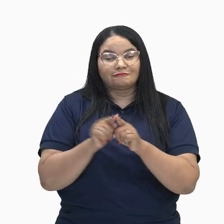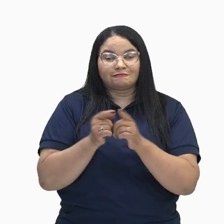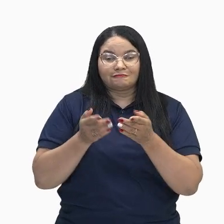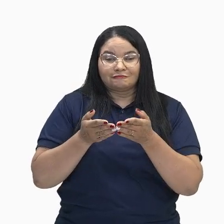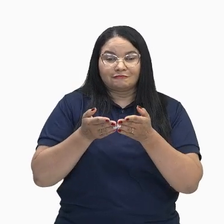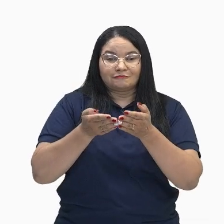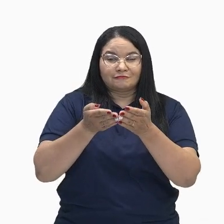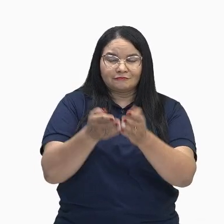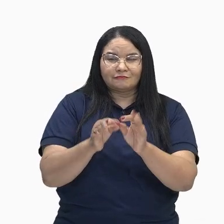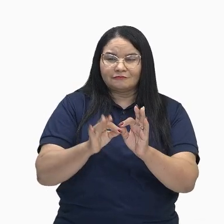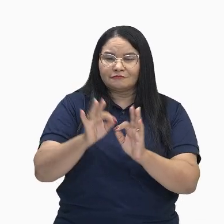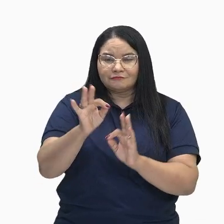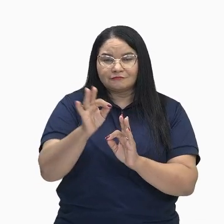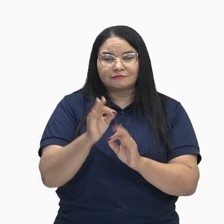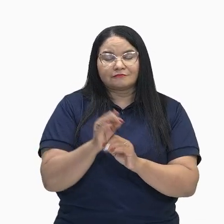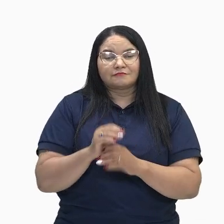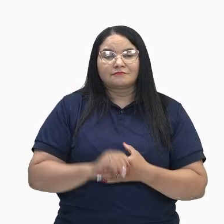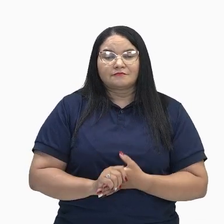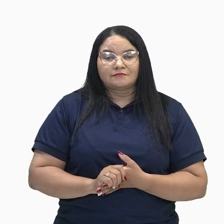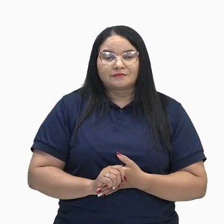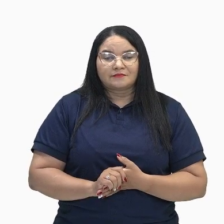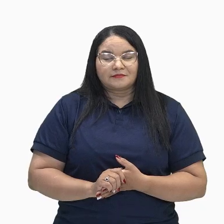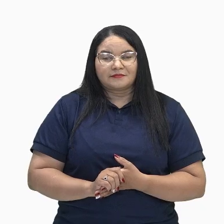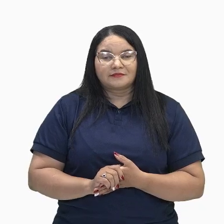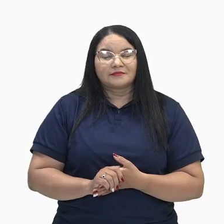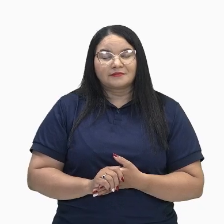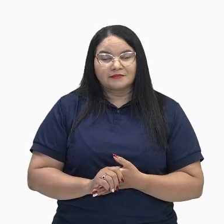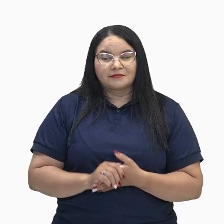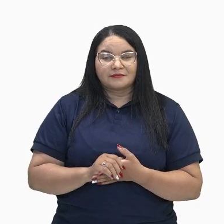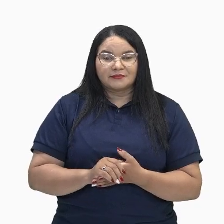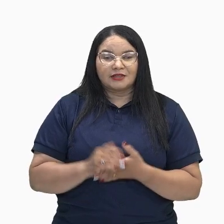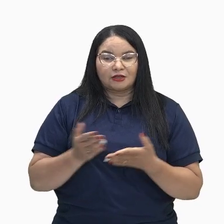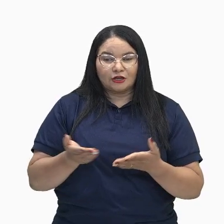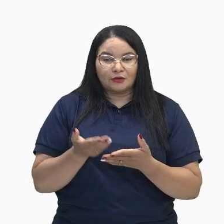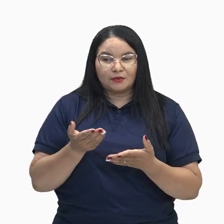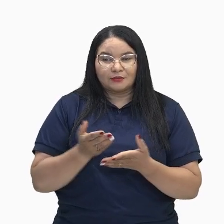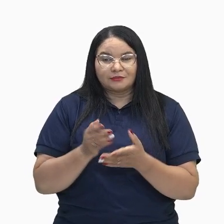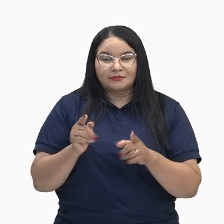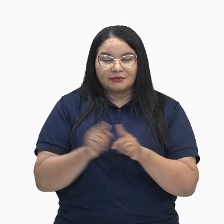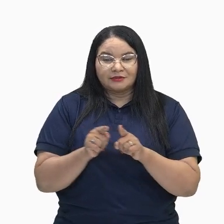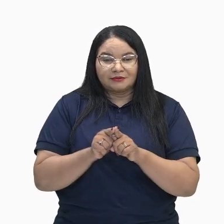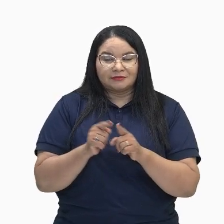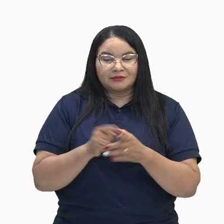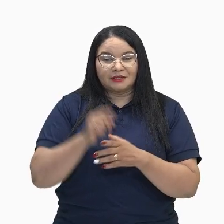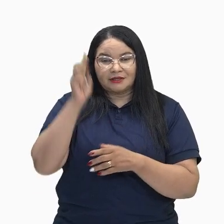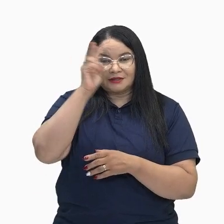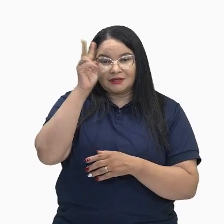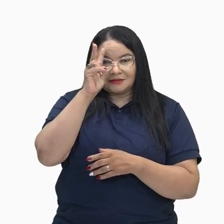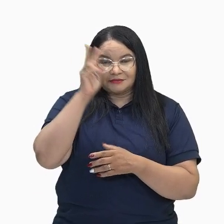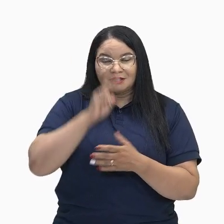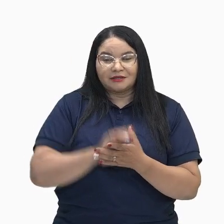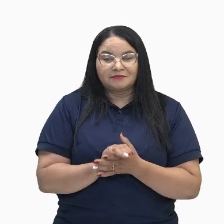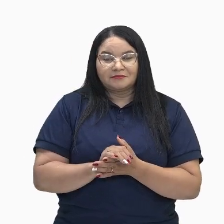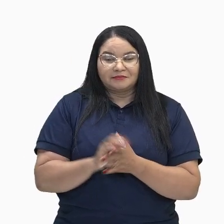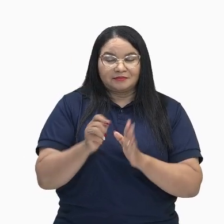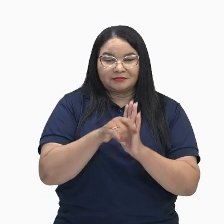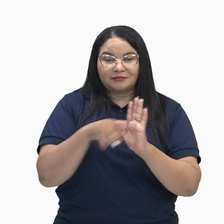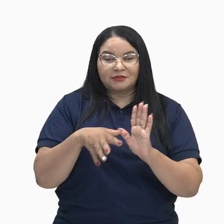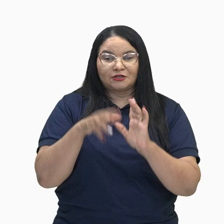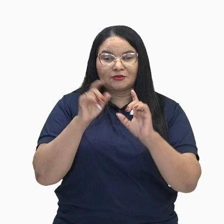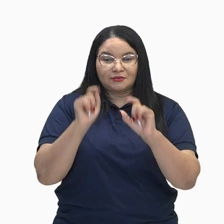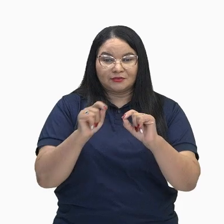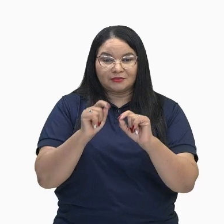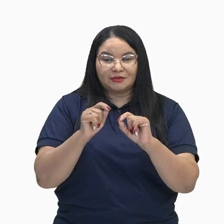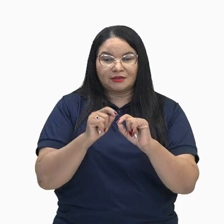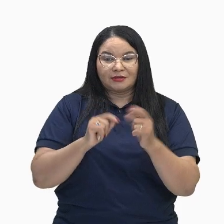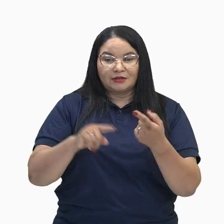mar. Muito bem, então, a gente vai só fazer agora uma recapitulação das figuras de pensamento. Nós estudamos sobre